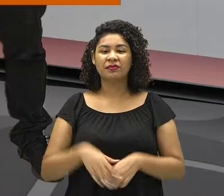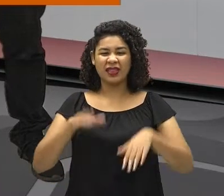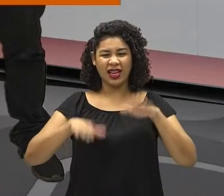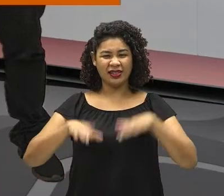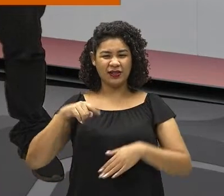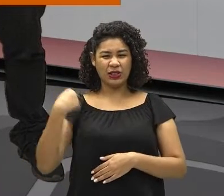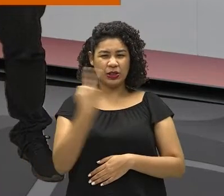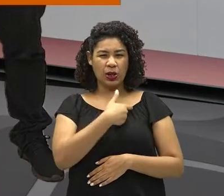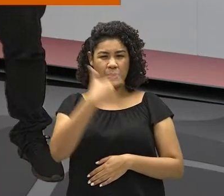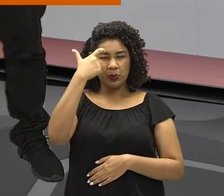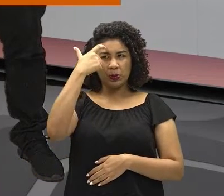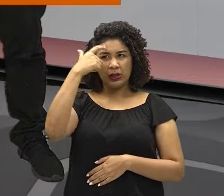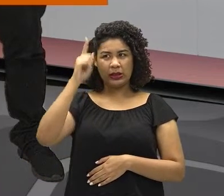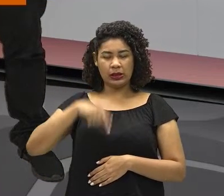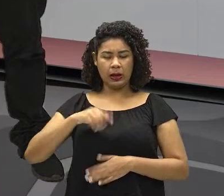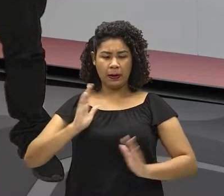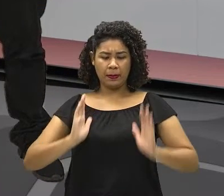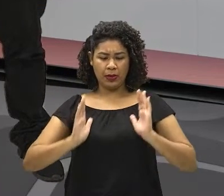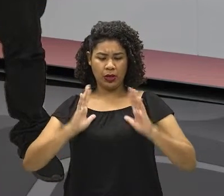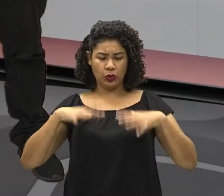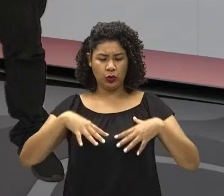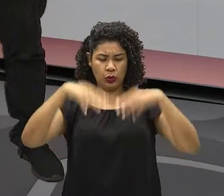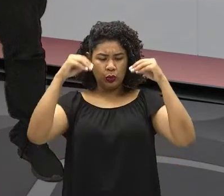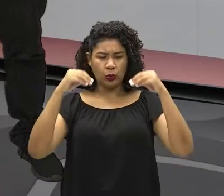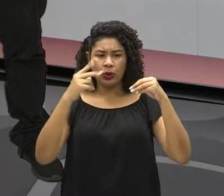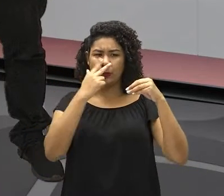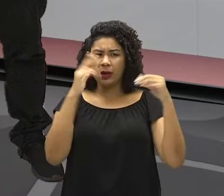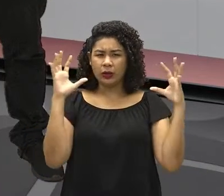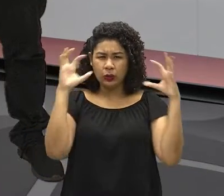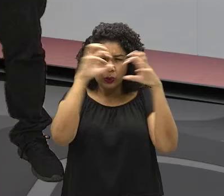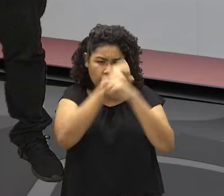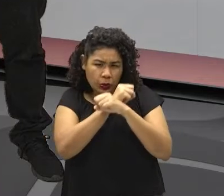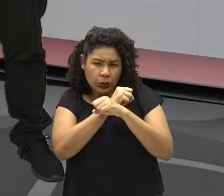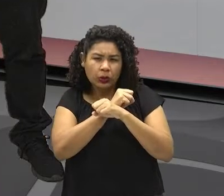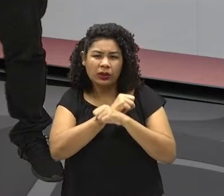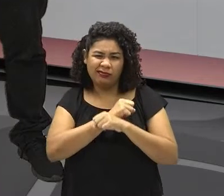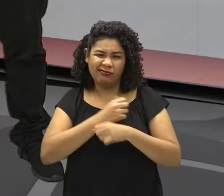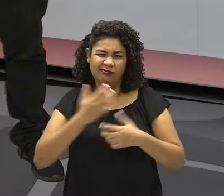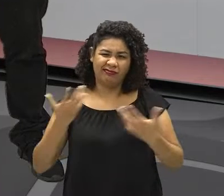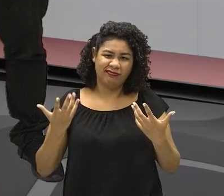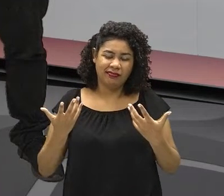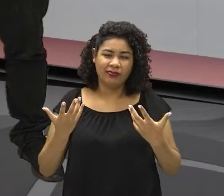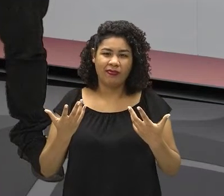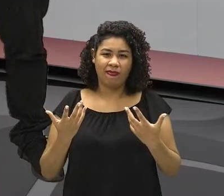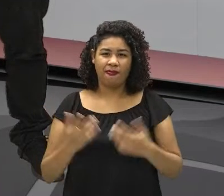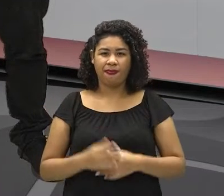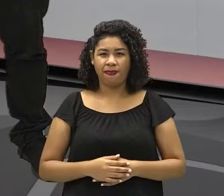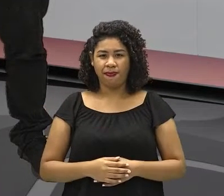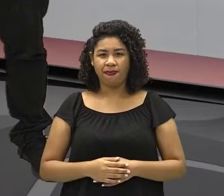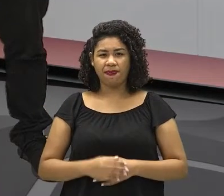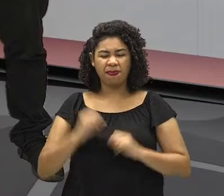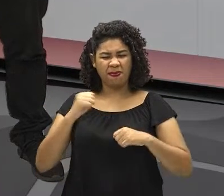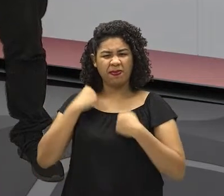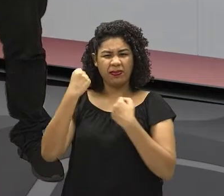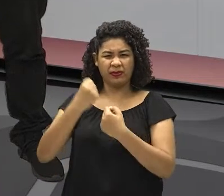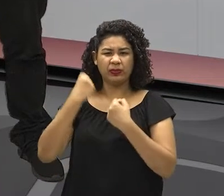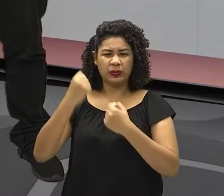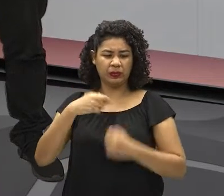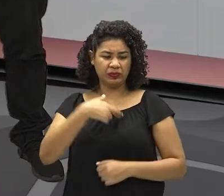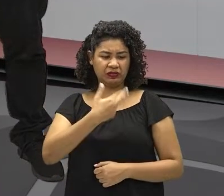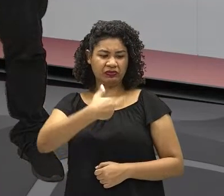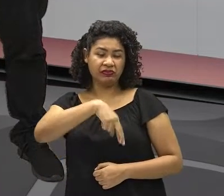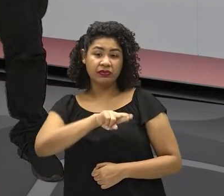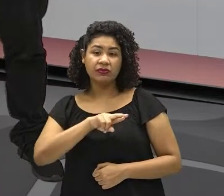de Idade das Trevas, tudo obscuro, tudo mais. Claro que houve uma forte presença da